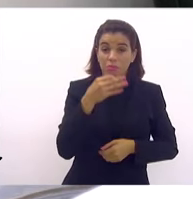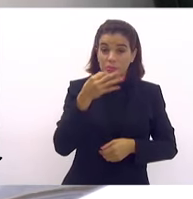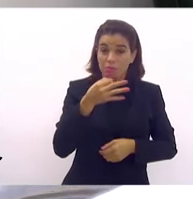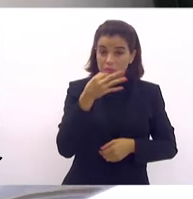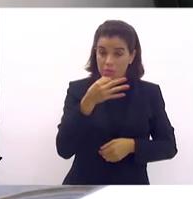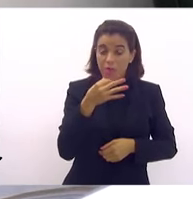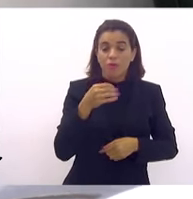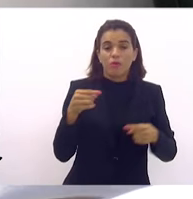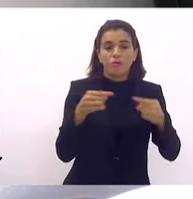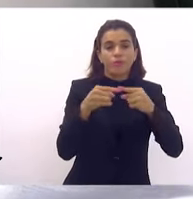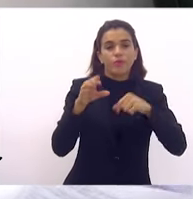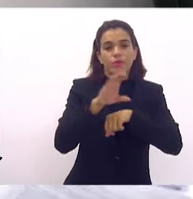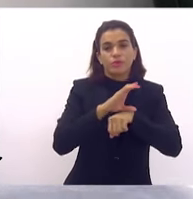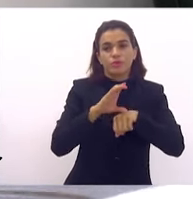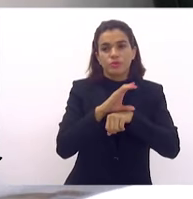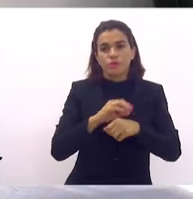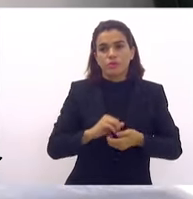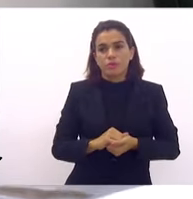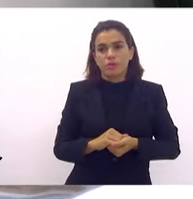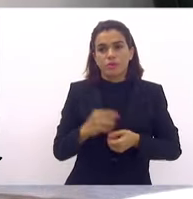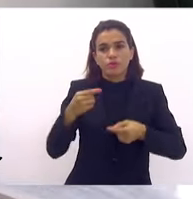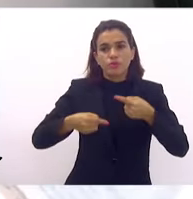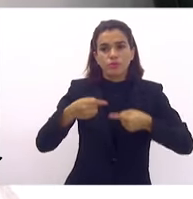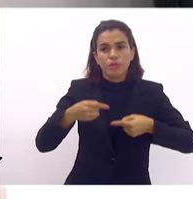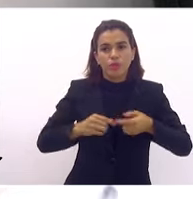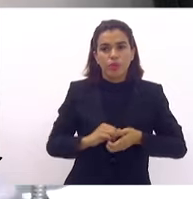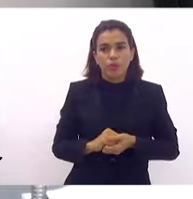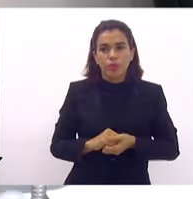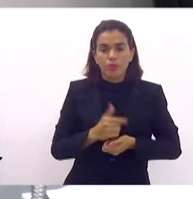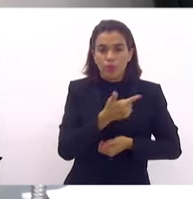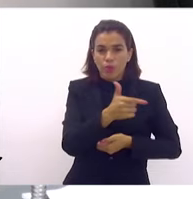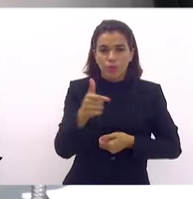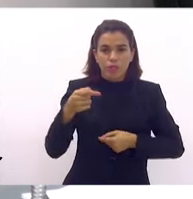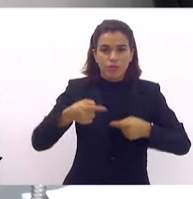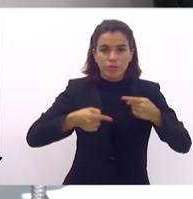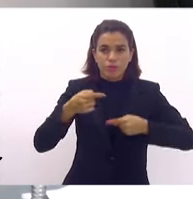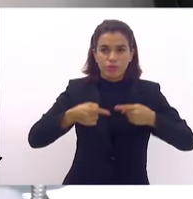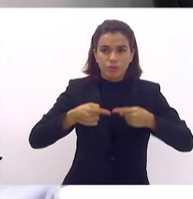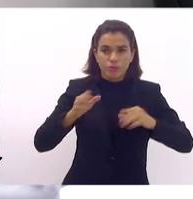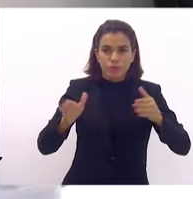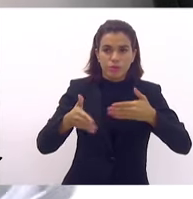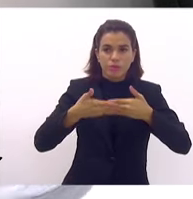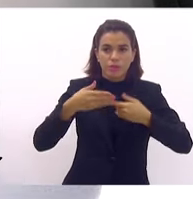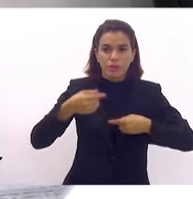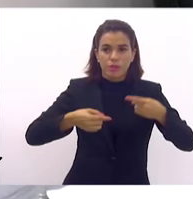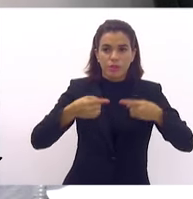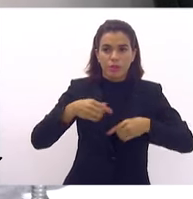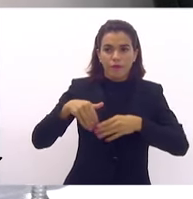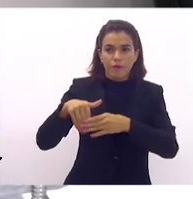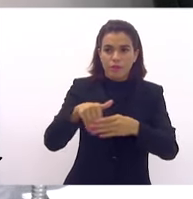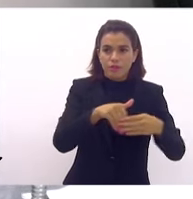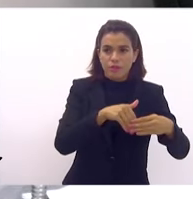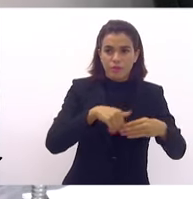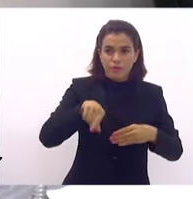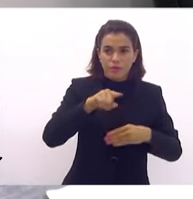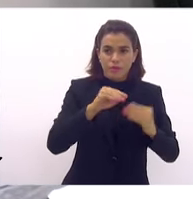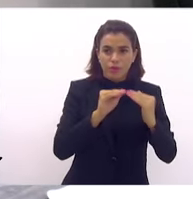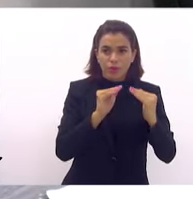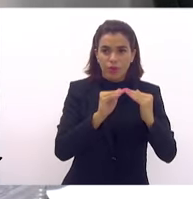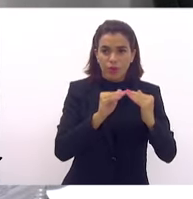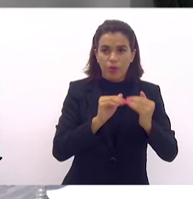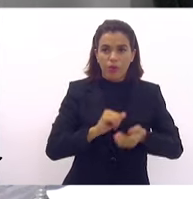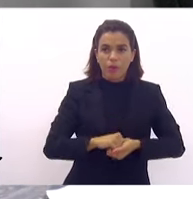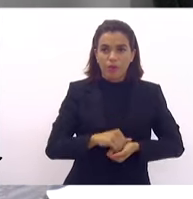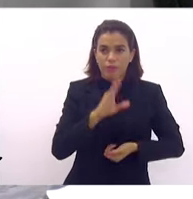pela constitucionalidade. Em discussão. Não havendo quem queira discutir, encerrada a discussão. Em votação, senhores que